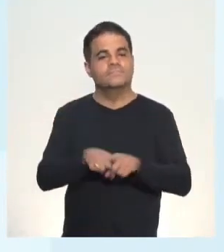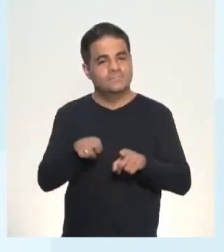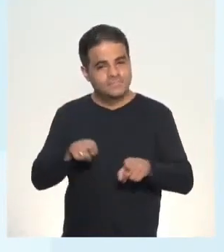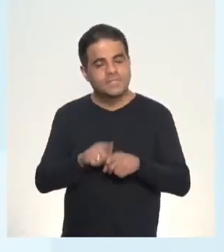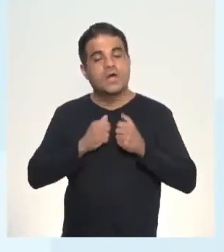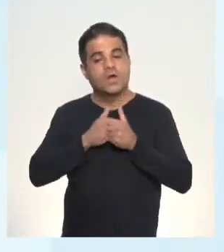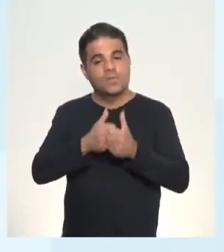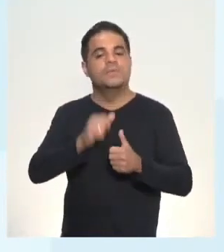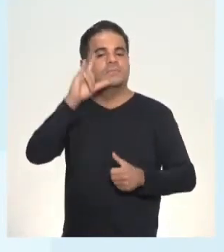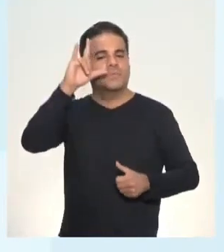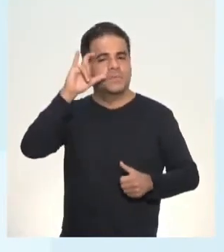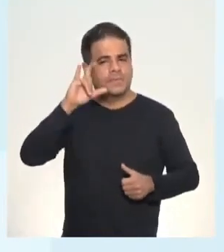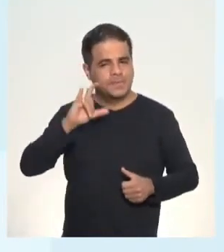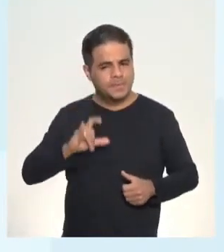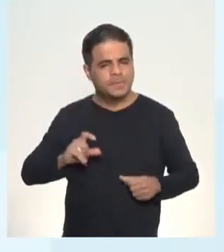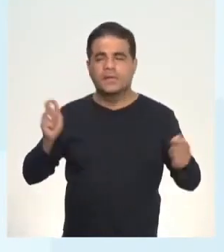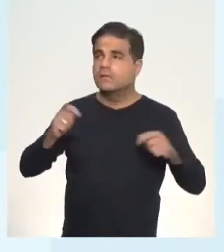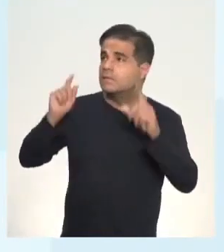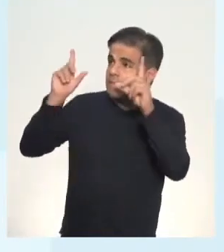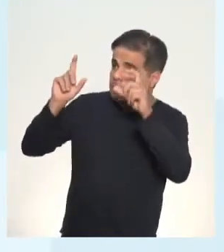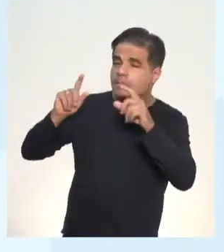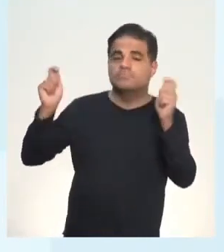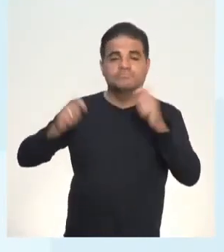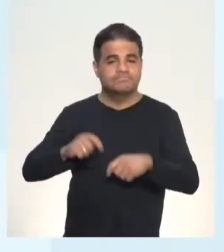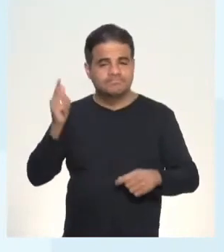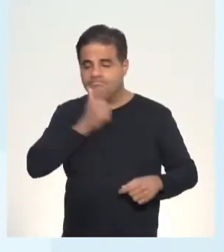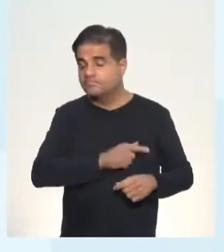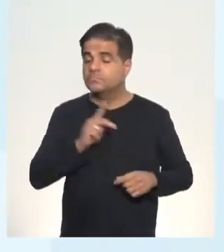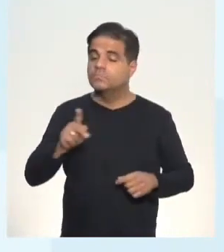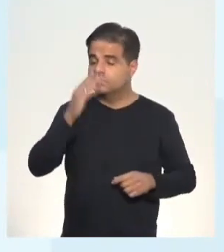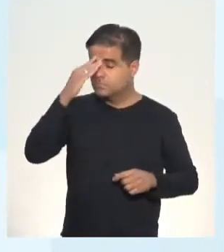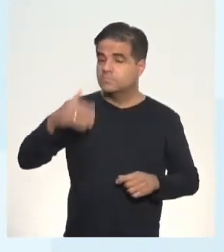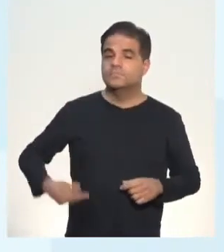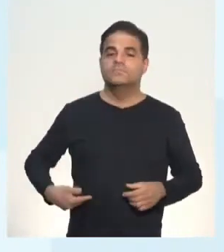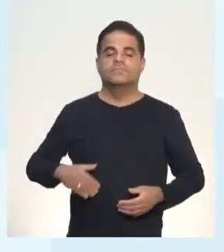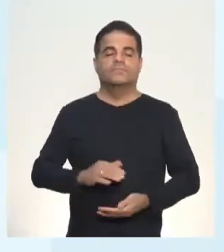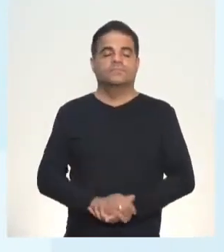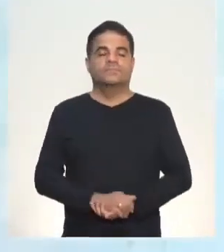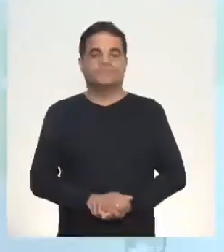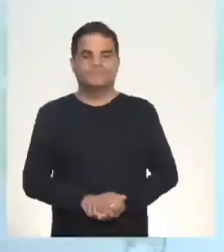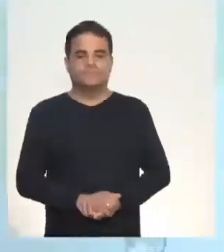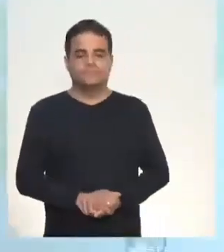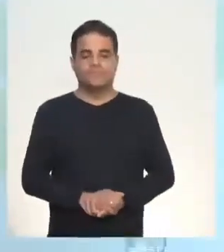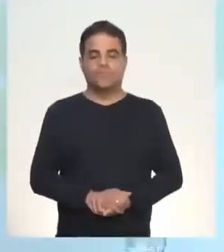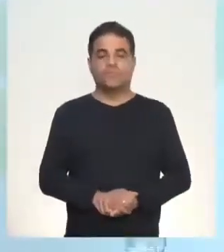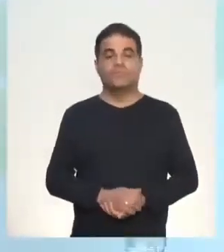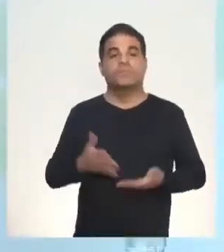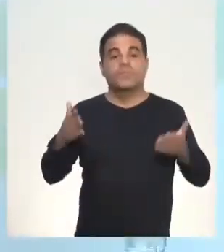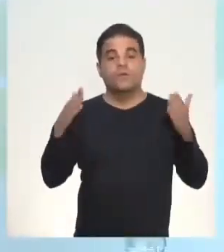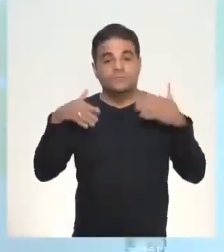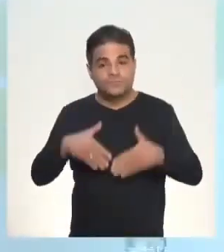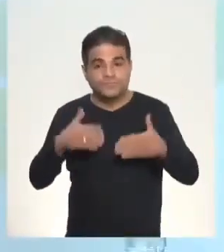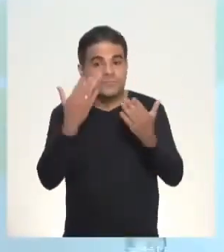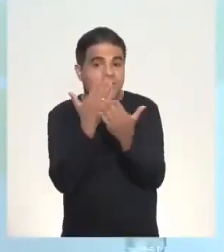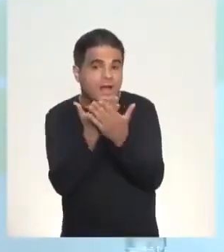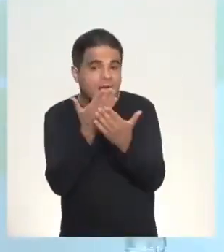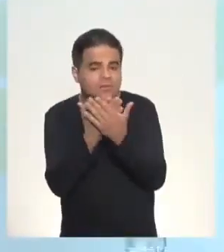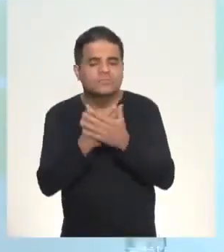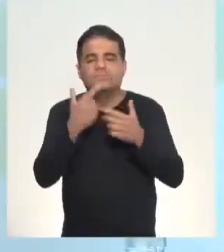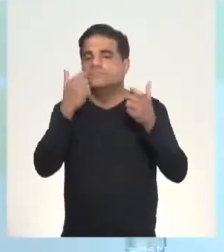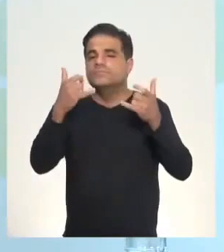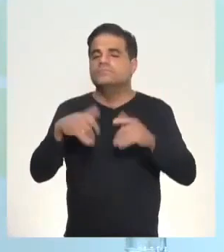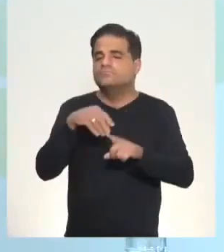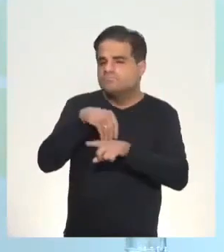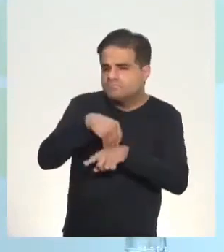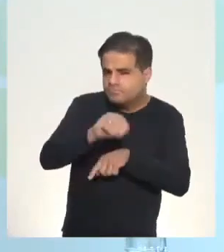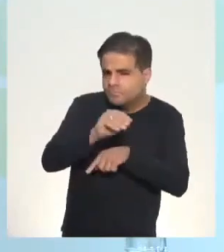CMSP_EM, está aí, deu um tempinho para você printar, dá tempo para todo mundo. Então, professora Tayana, vamos de aula. Então, vamos ao foco da aula, especificamente, a gente vai dar